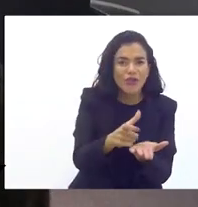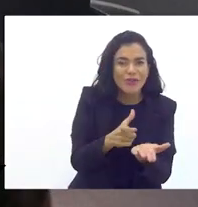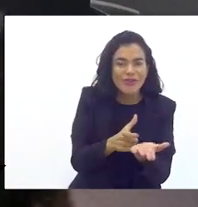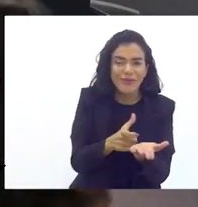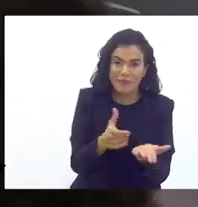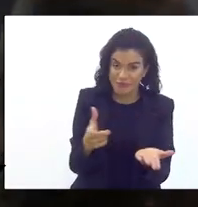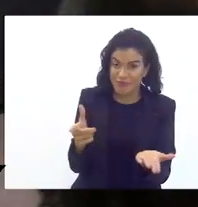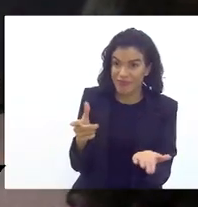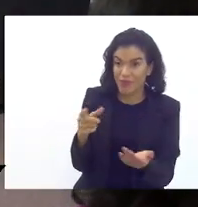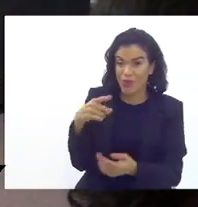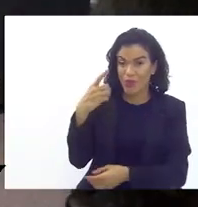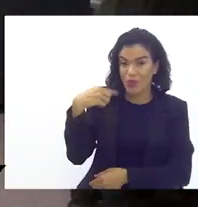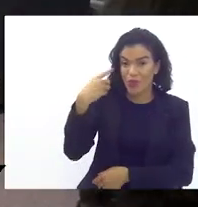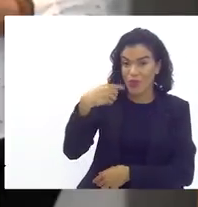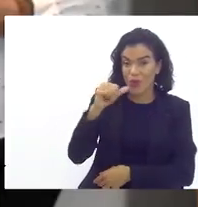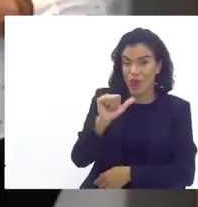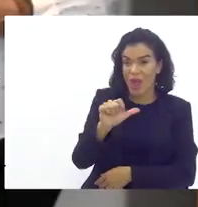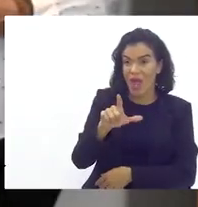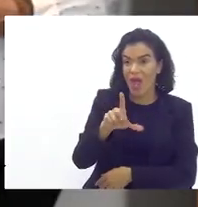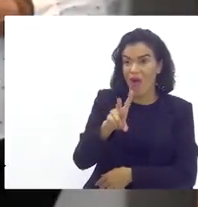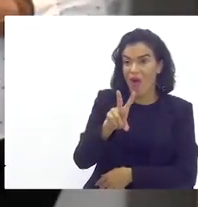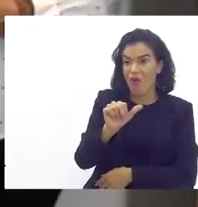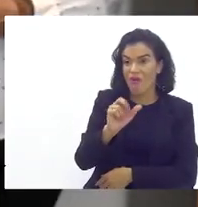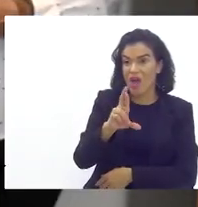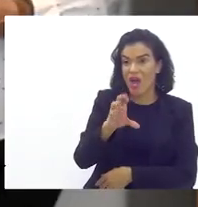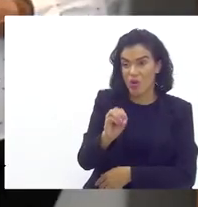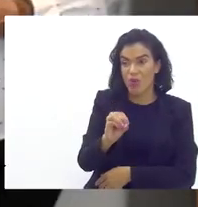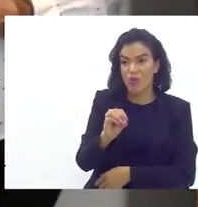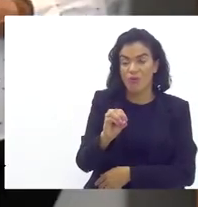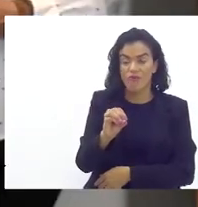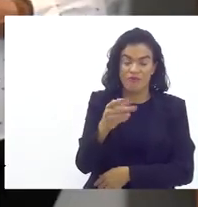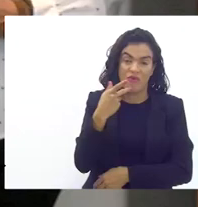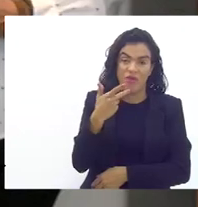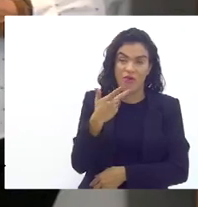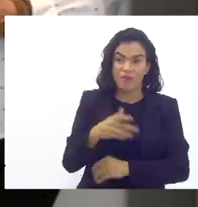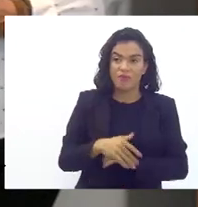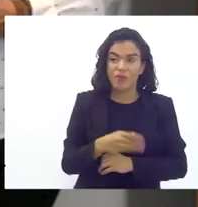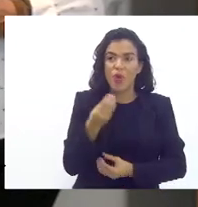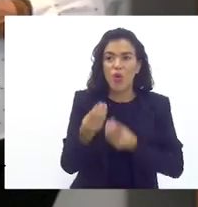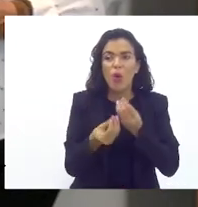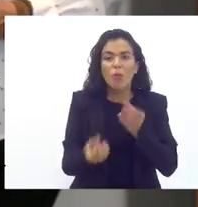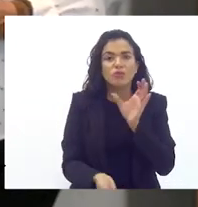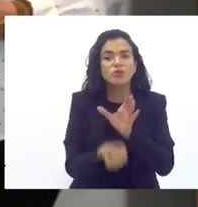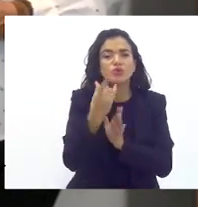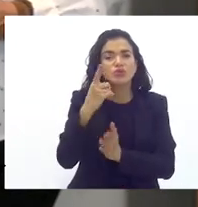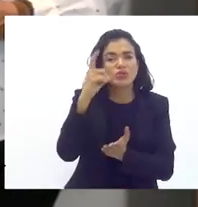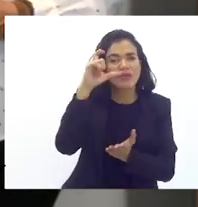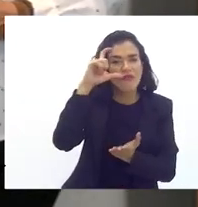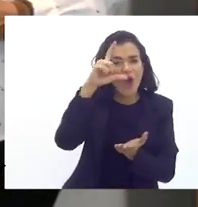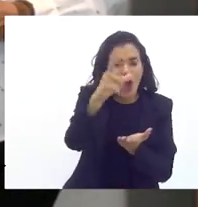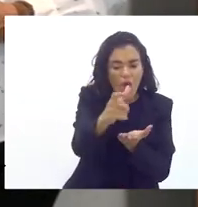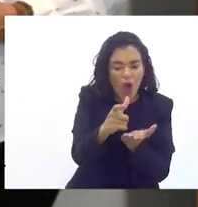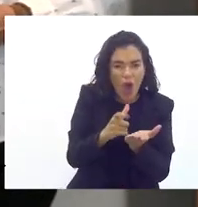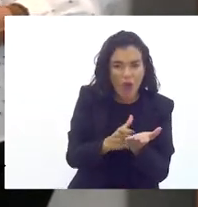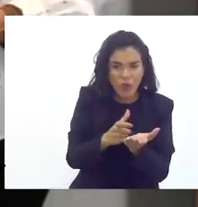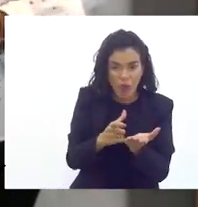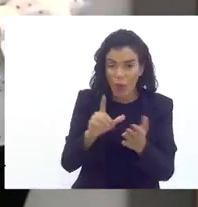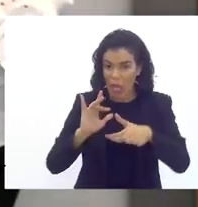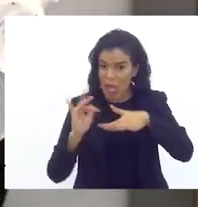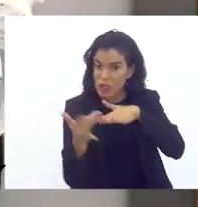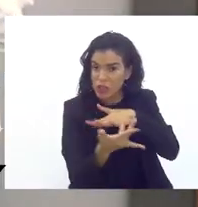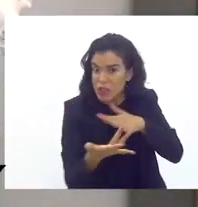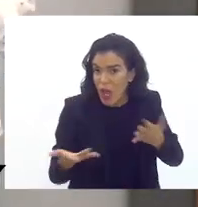como Dr Álvaro falou e demais colegas aqui falaram sobre esse livro da onde vem essas fotos essas fotos vem de mídia social